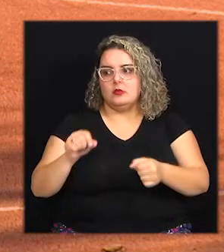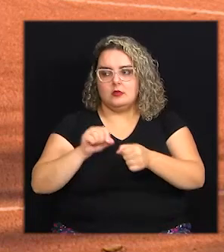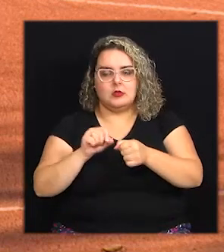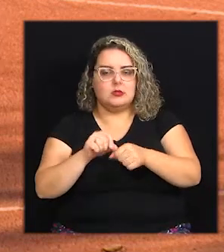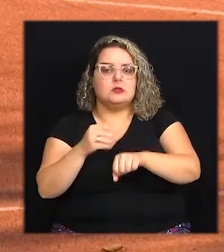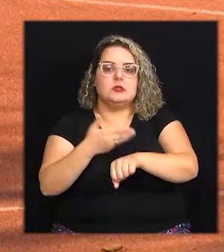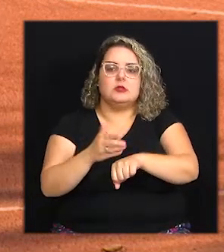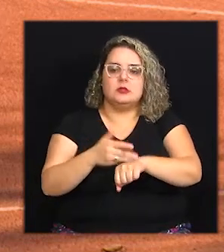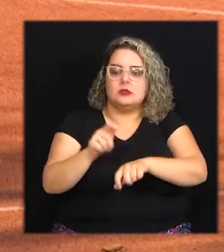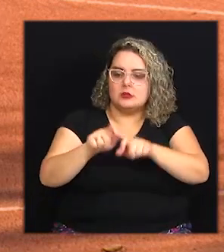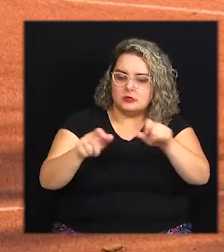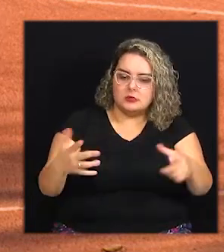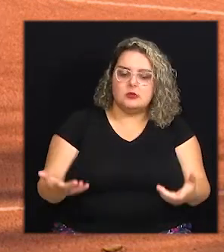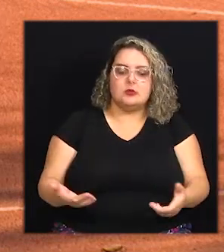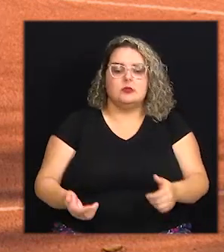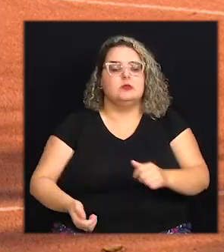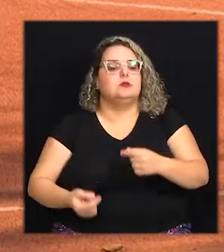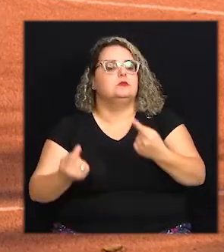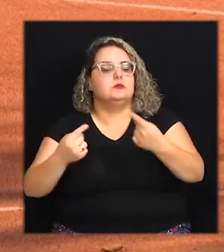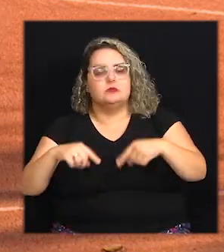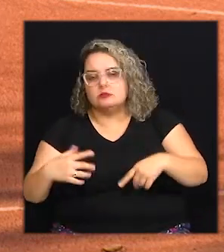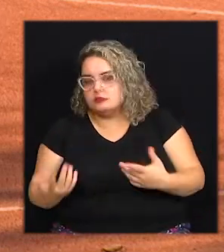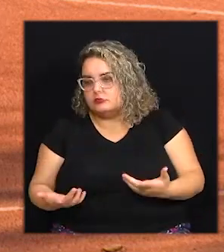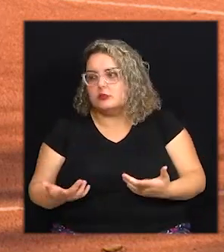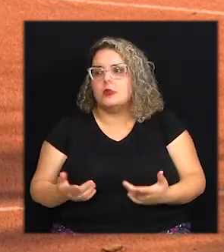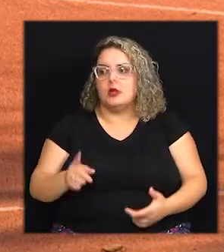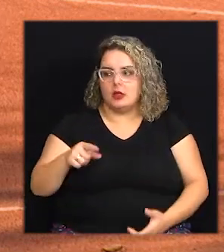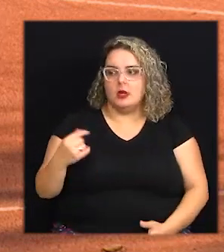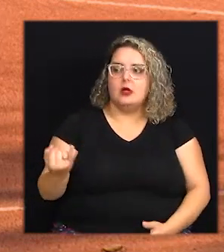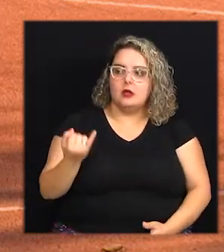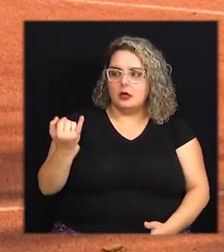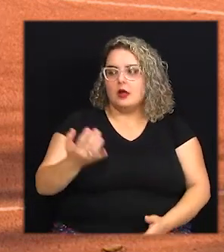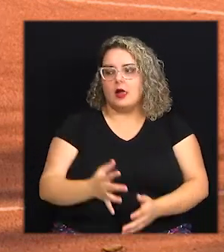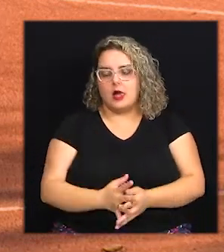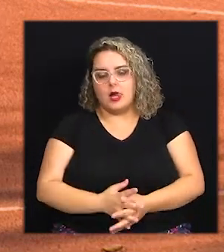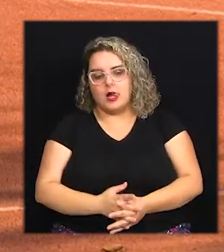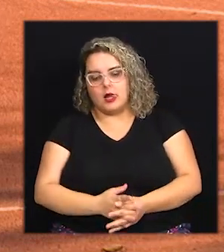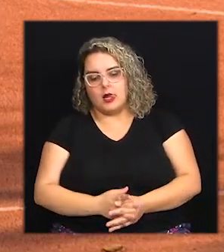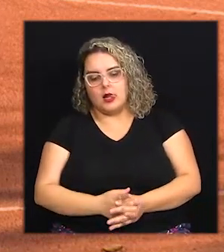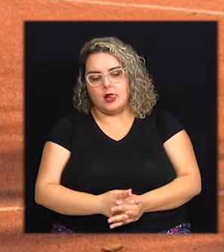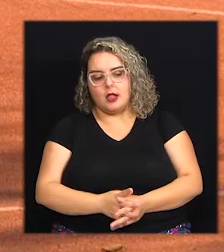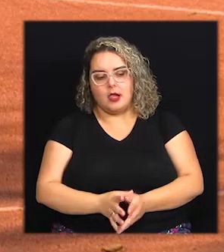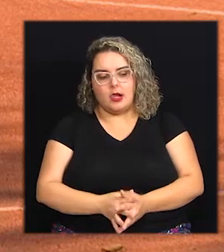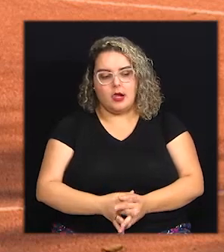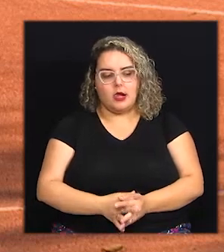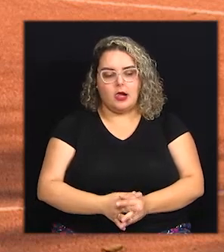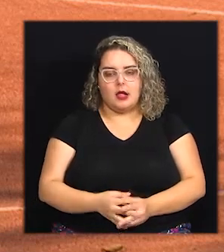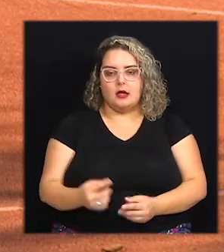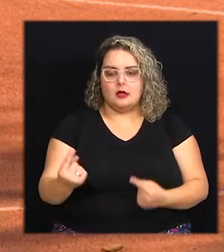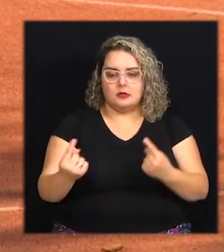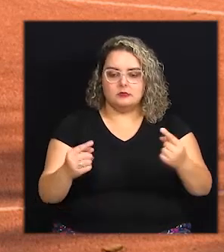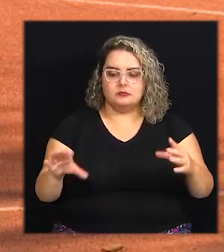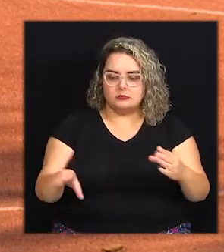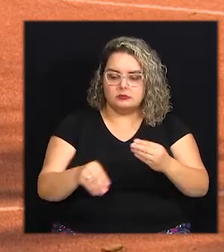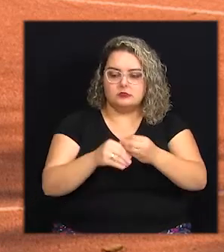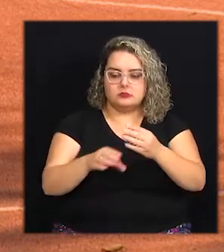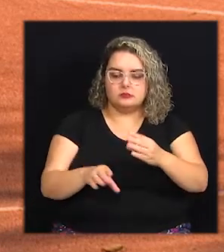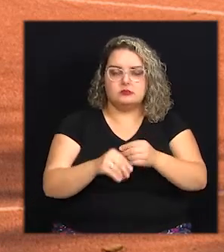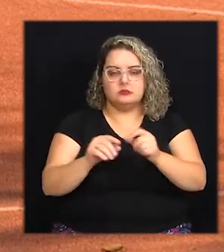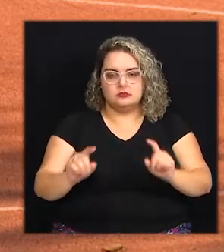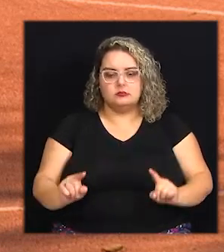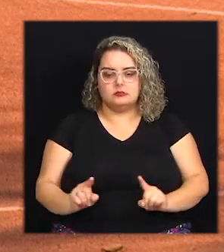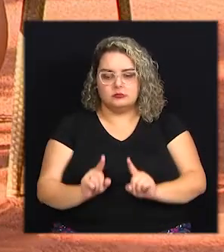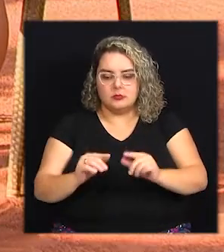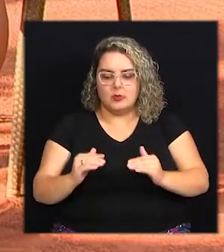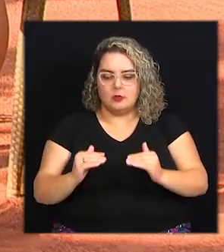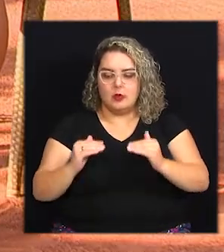fazer treinos com a pessoa, jogar com a pessoa. É muito importante, porque cada um vai se complementando, sabe? E vai